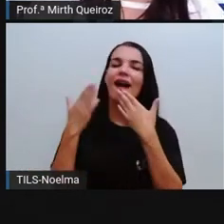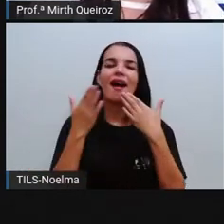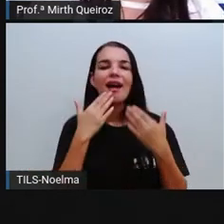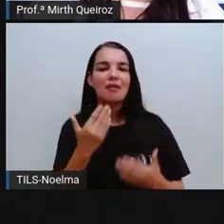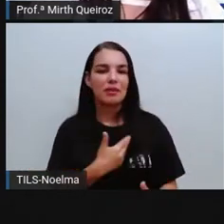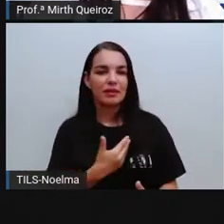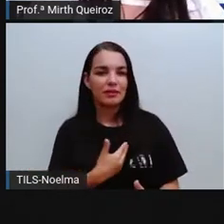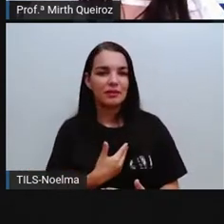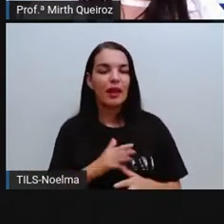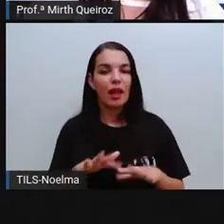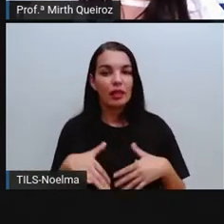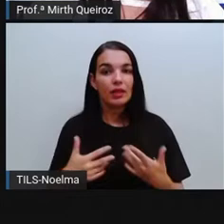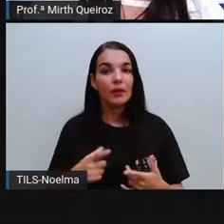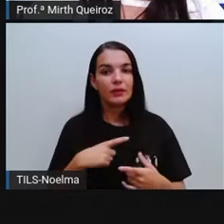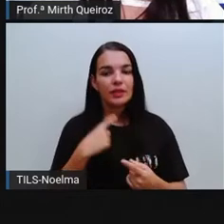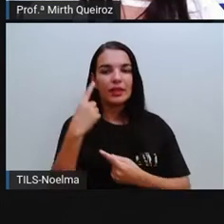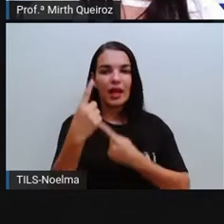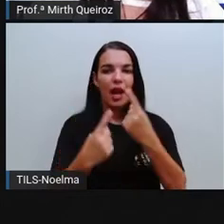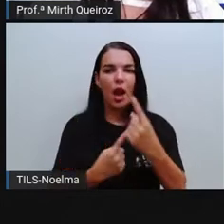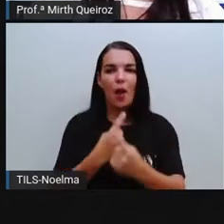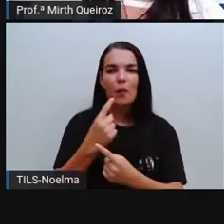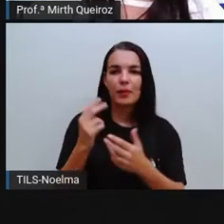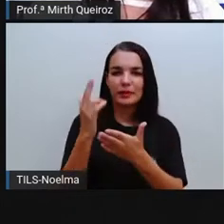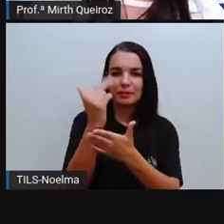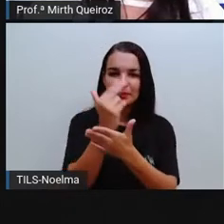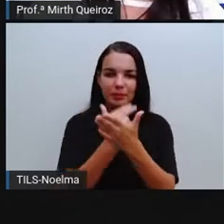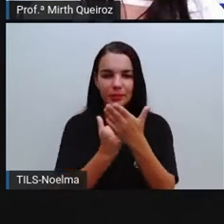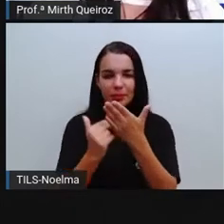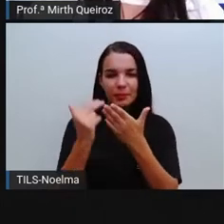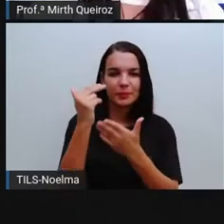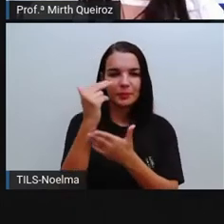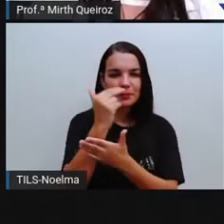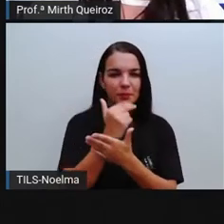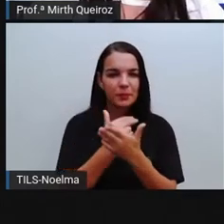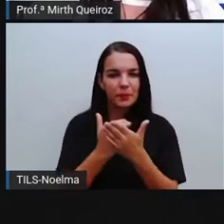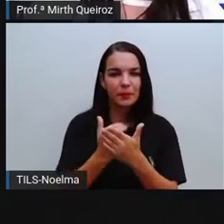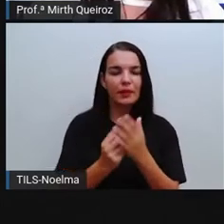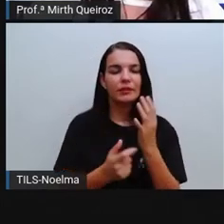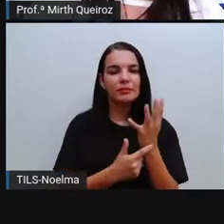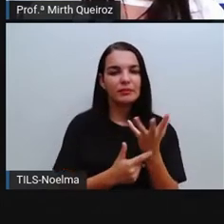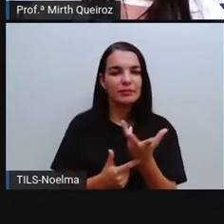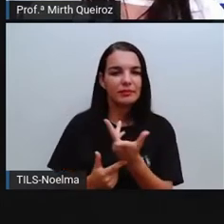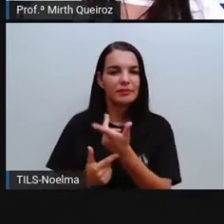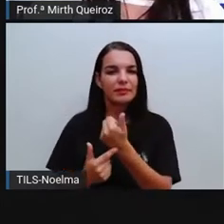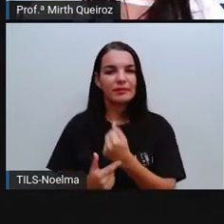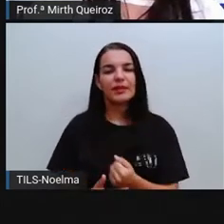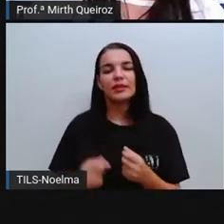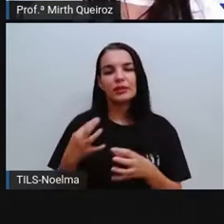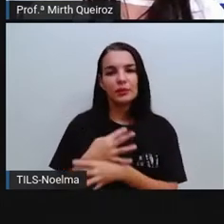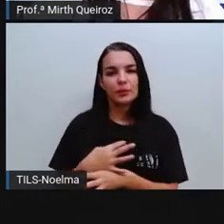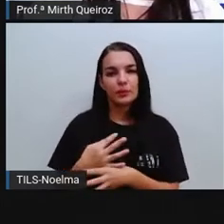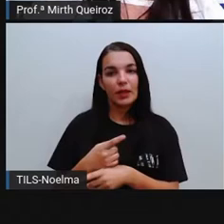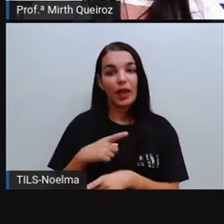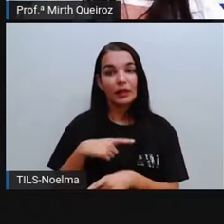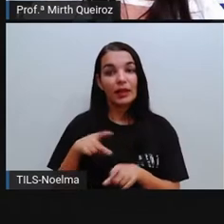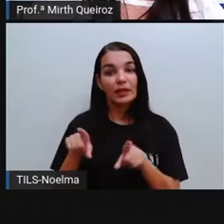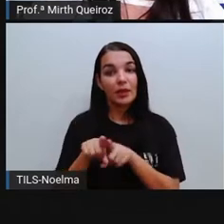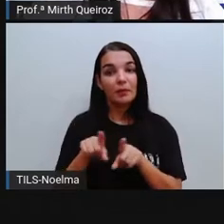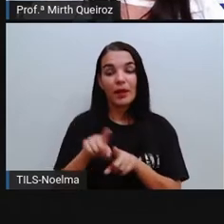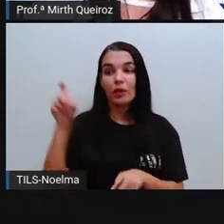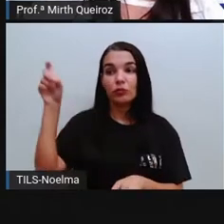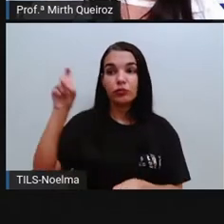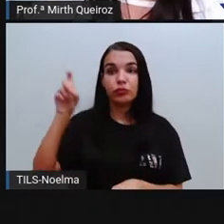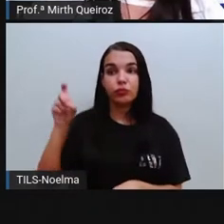desse espaço. Nós temos algumas pinturas que são artes urbanas, mas nós também encontramos aqui alguns tipos de pichações que